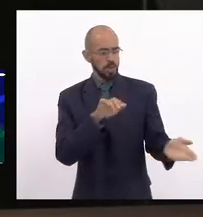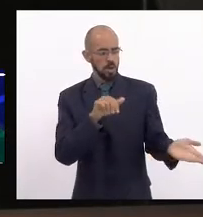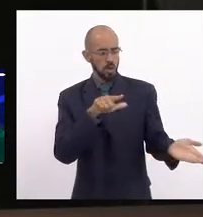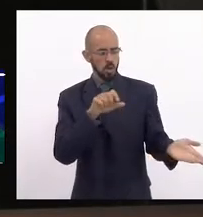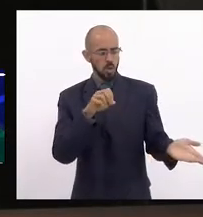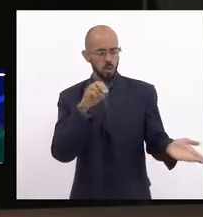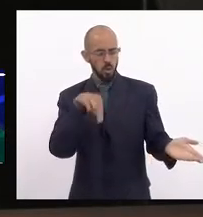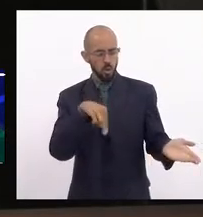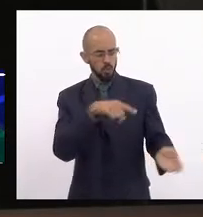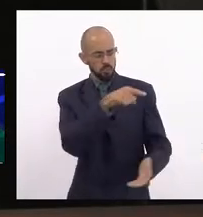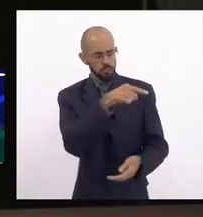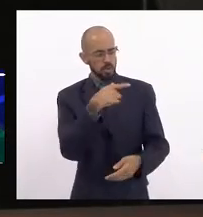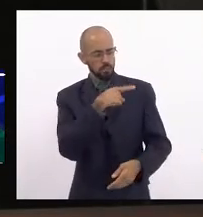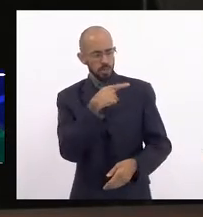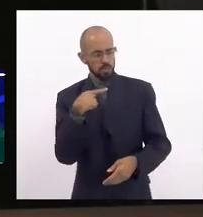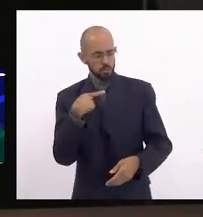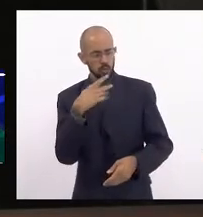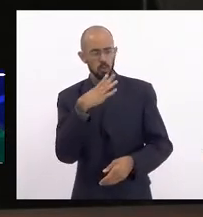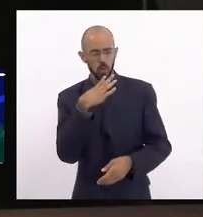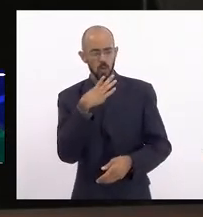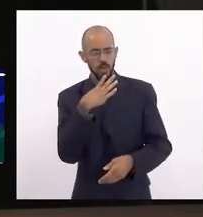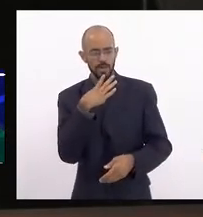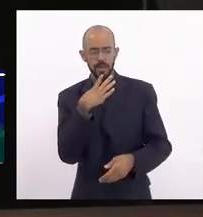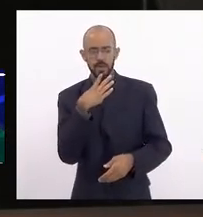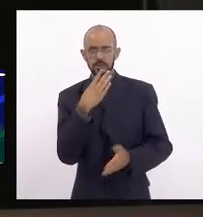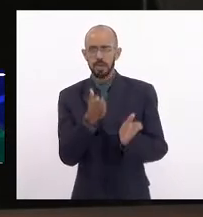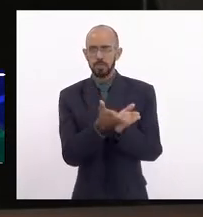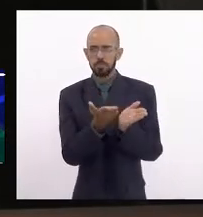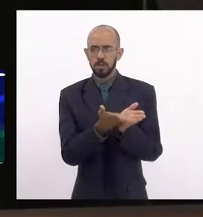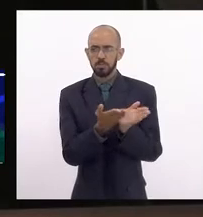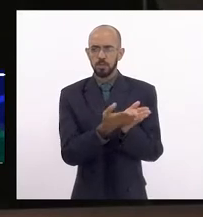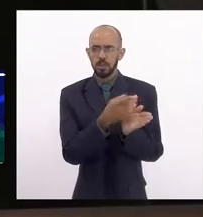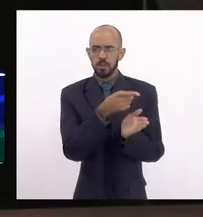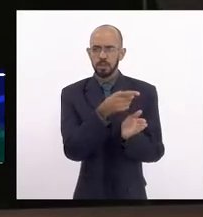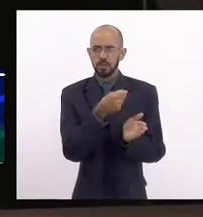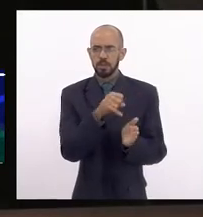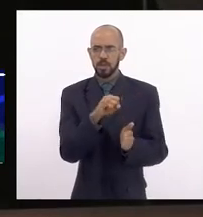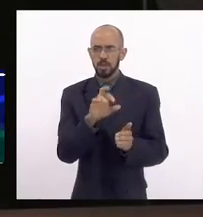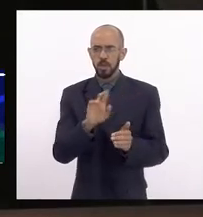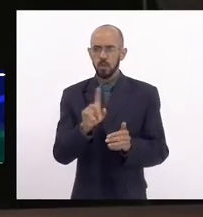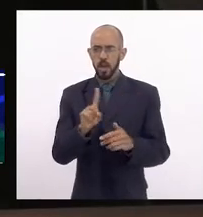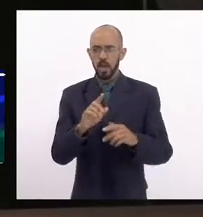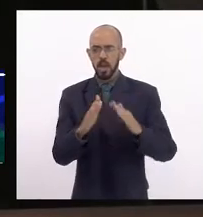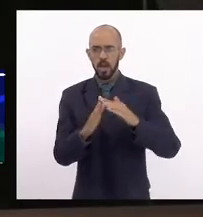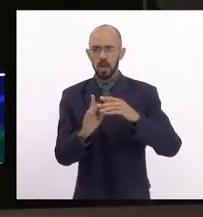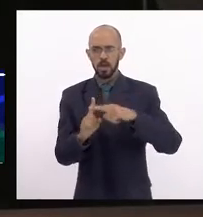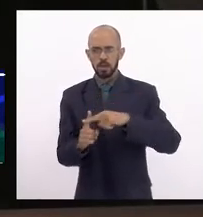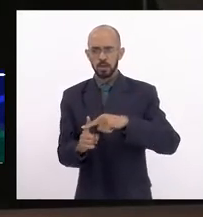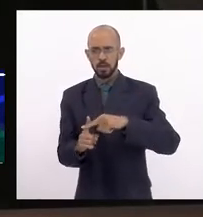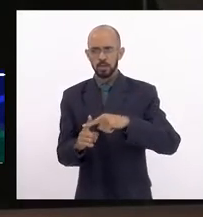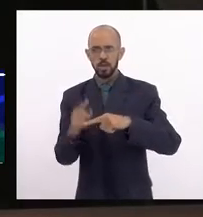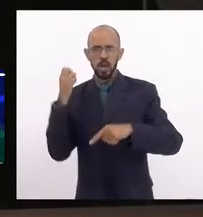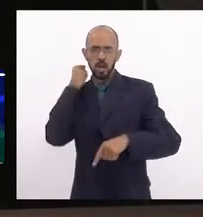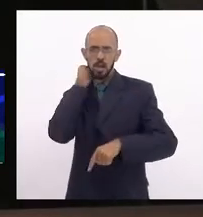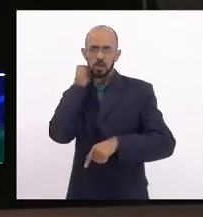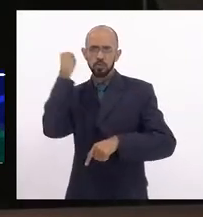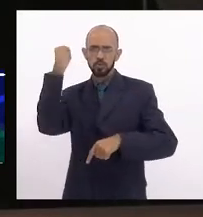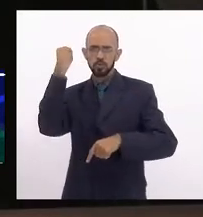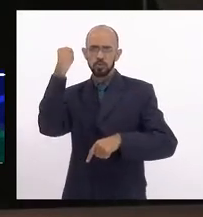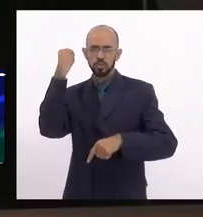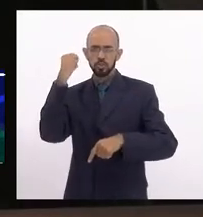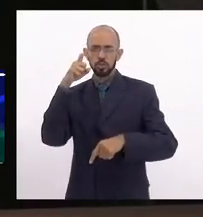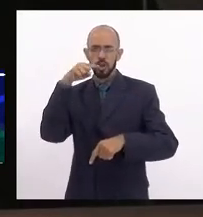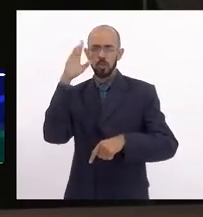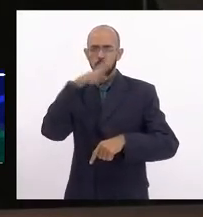e conhece bem a palavra e se não fosse igreja quantidade de suicídios que hoje é o mal do